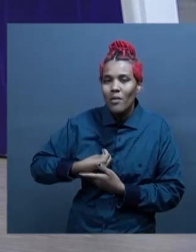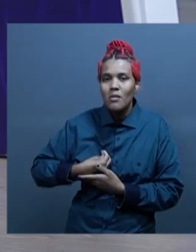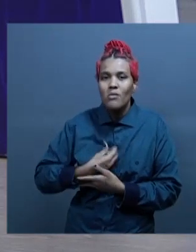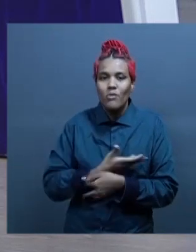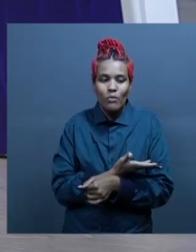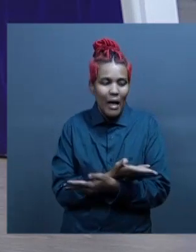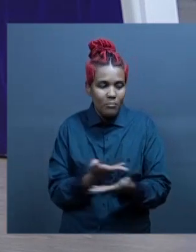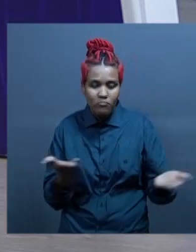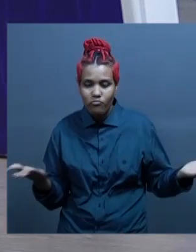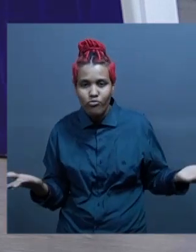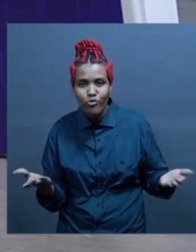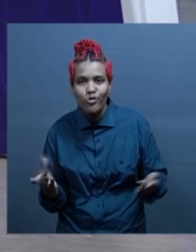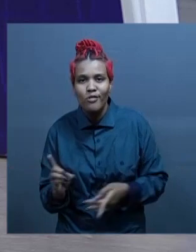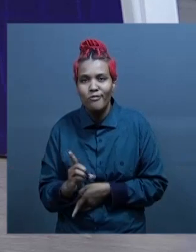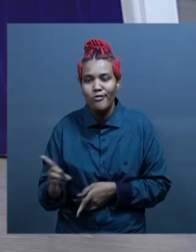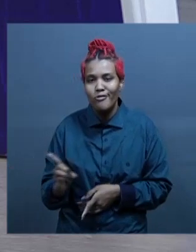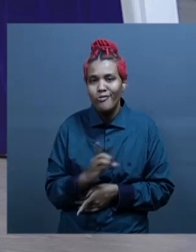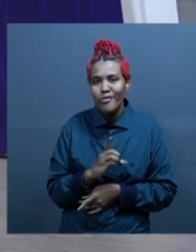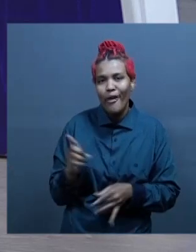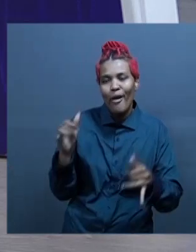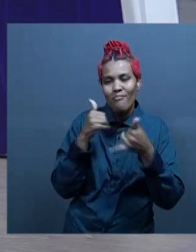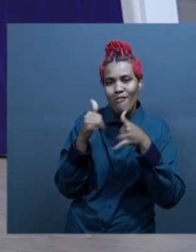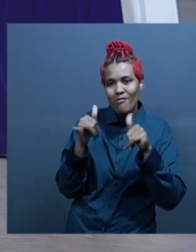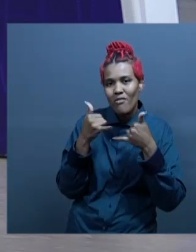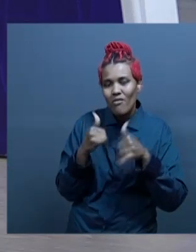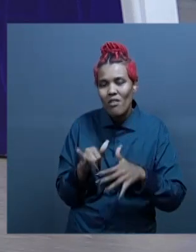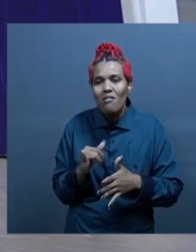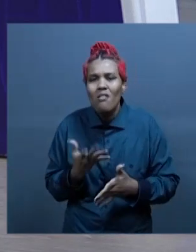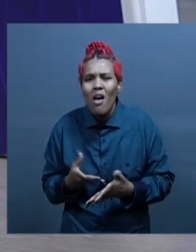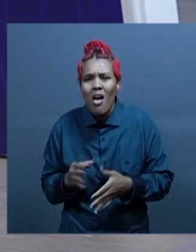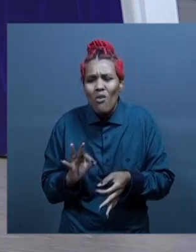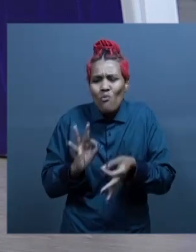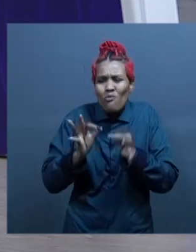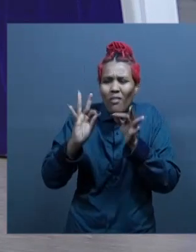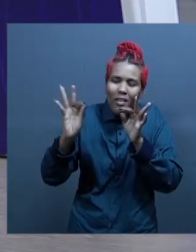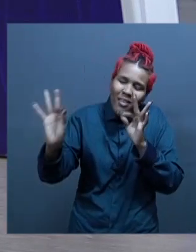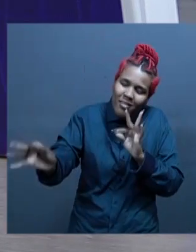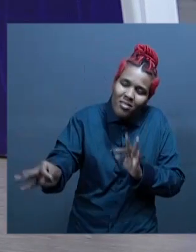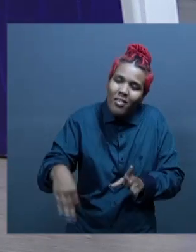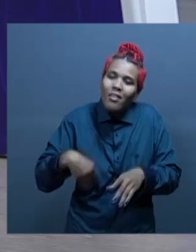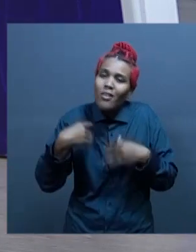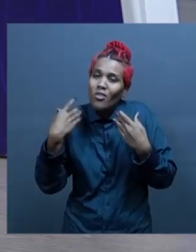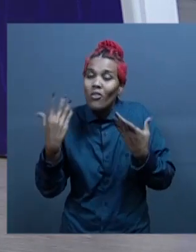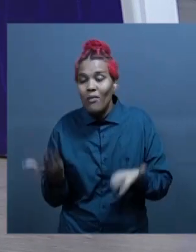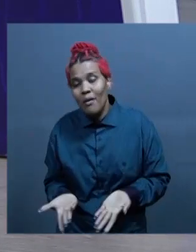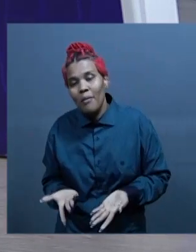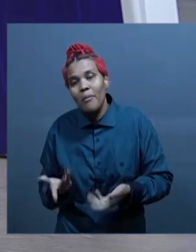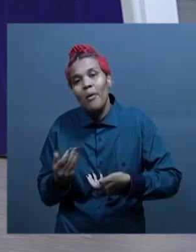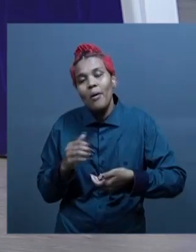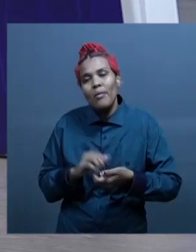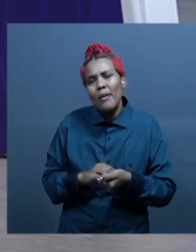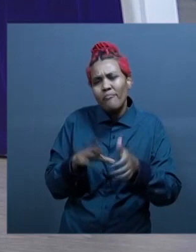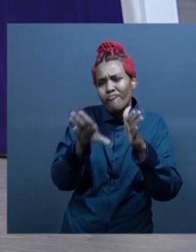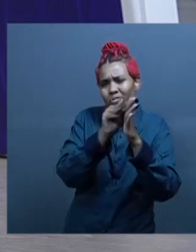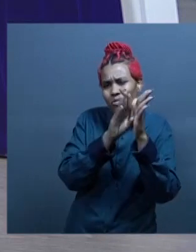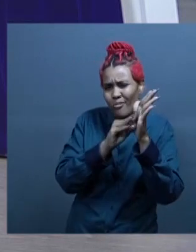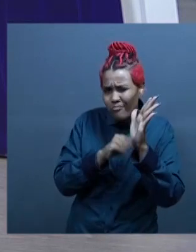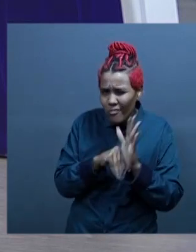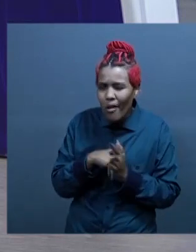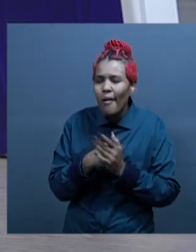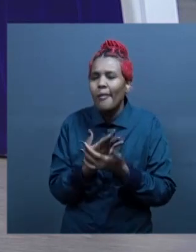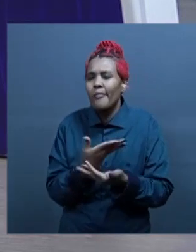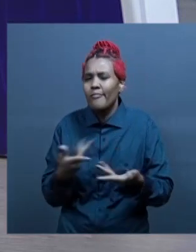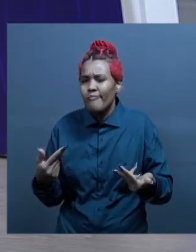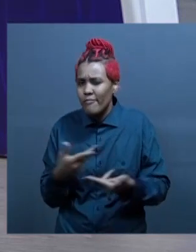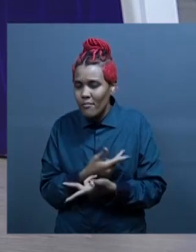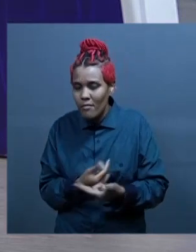renata neste dia da propaganda é um assunto que a gente poderia se estender ainda com muito mais tempo tentando de tudo espero recebê las em